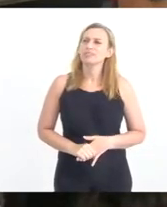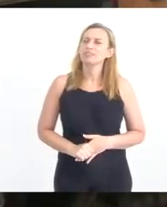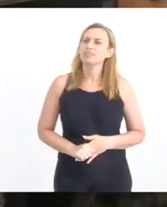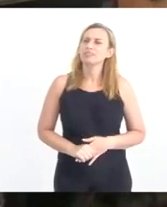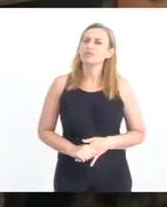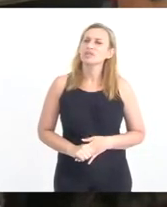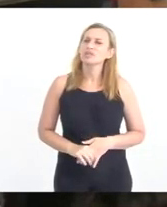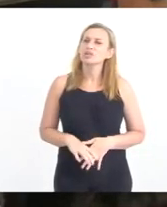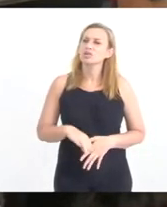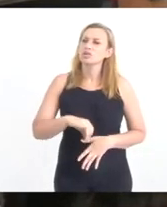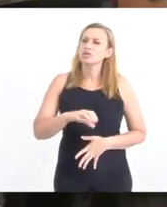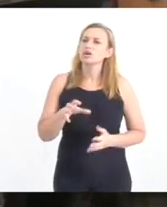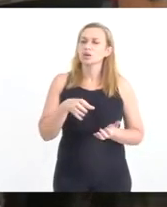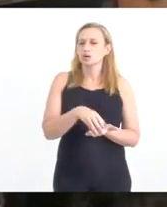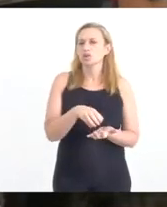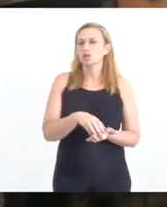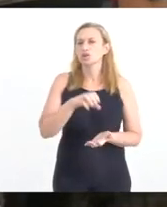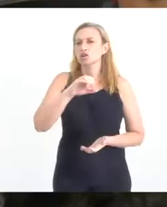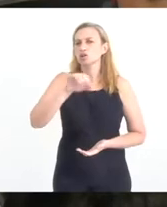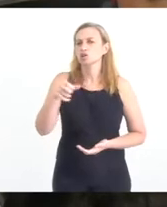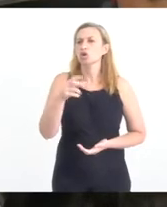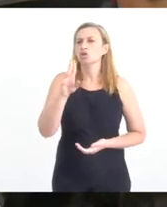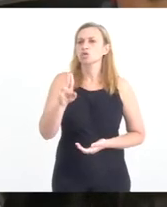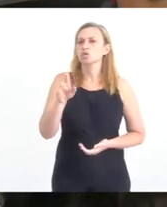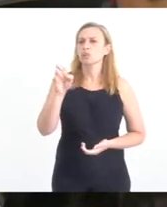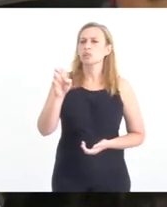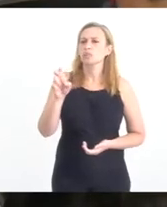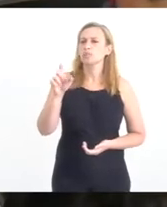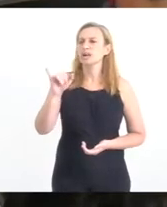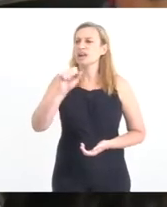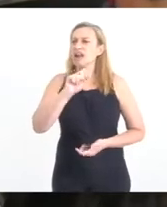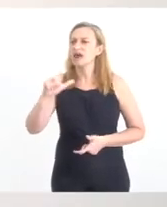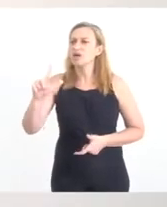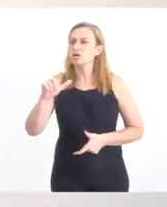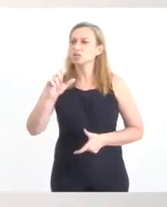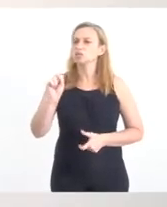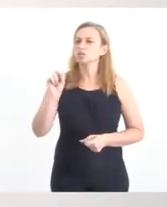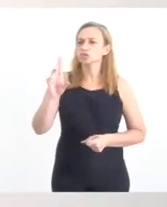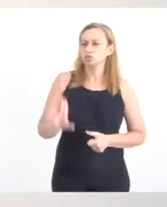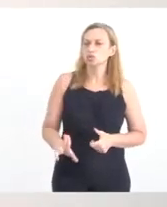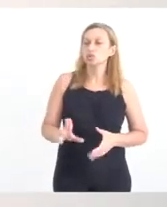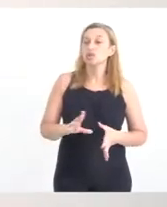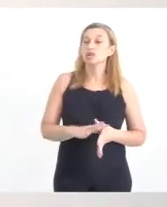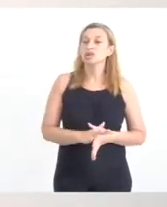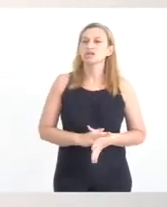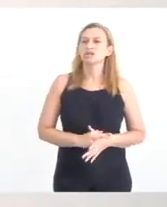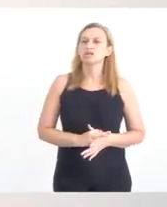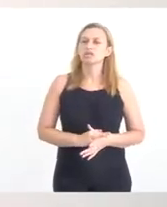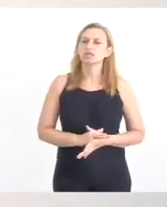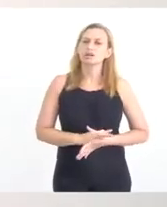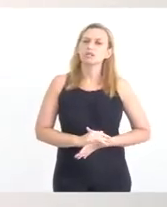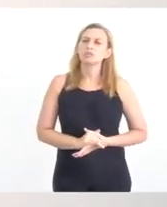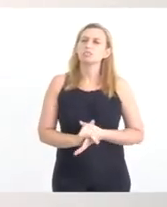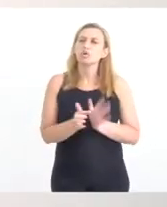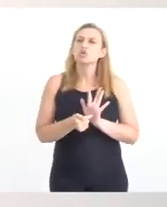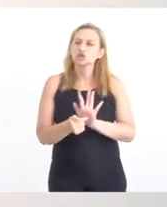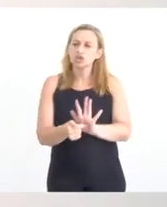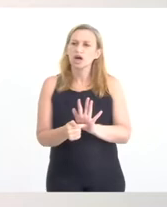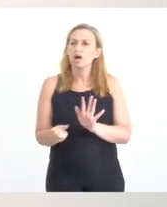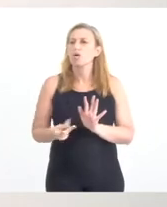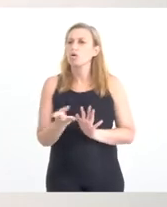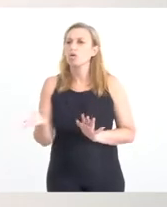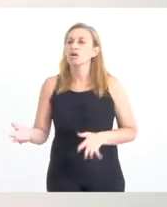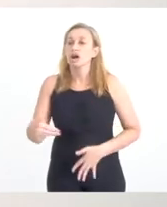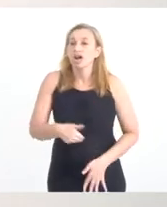a Júlia a rede Jubileu Sul faz descancara o quanto que a fome a pobreza